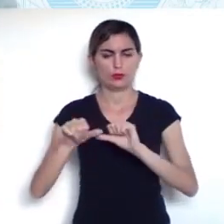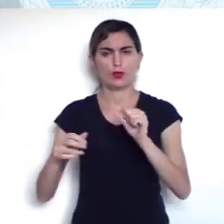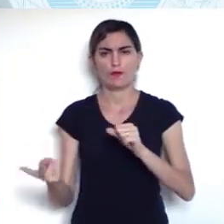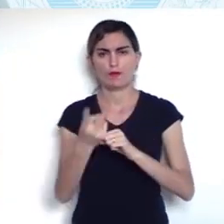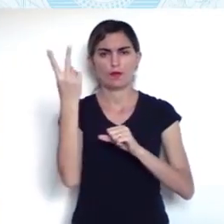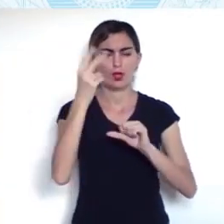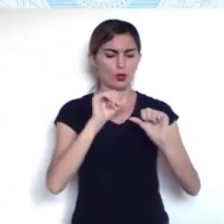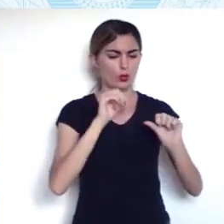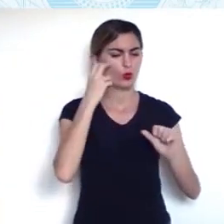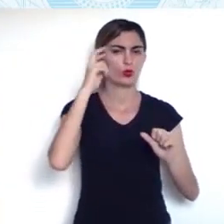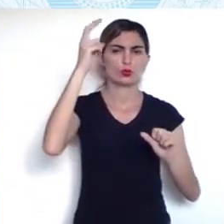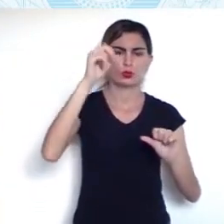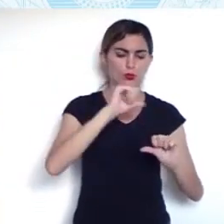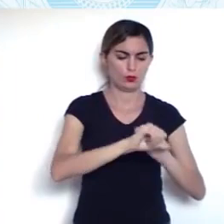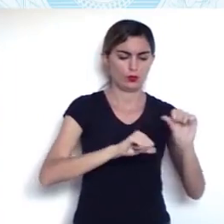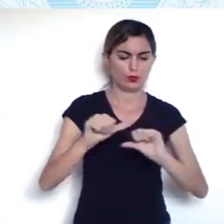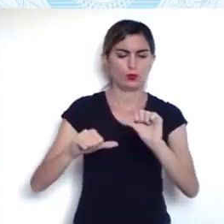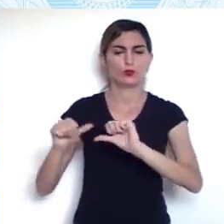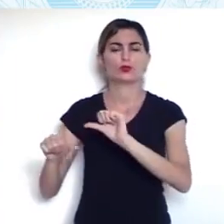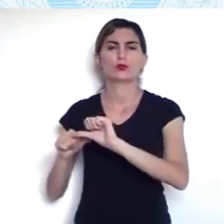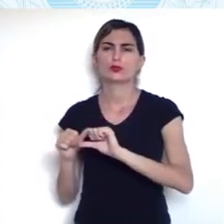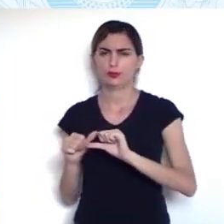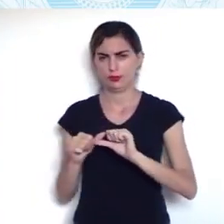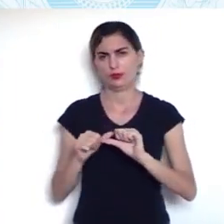mudança dos valores culturais, de